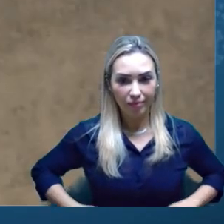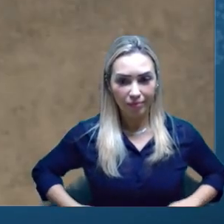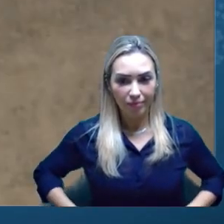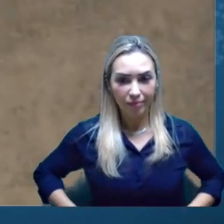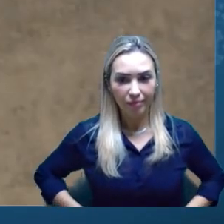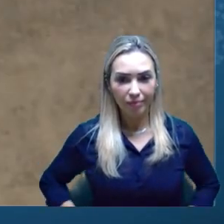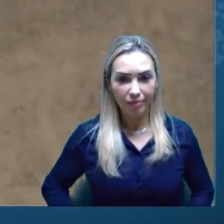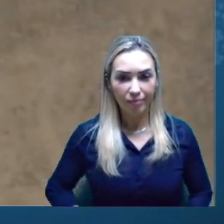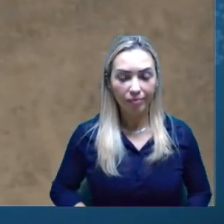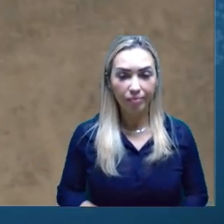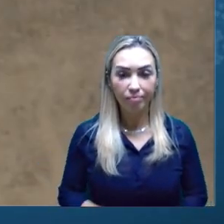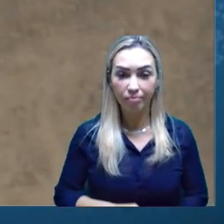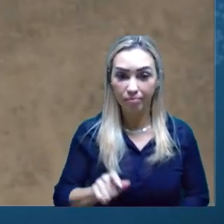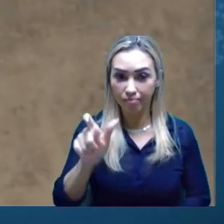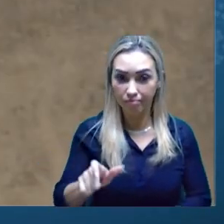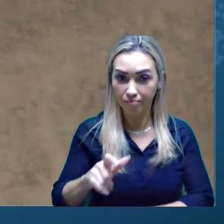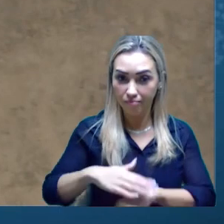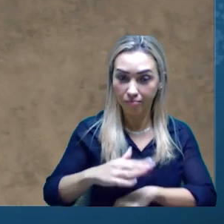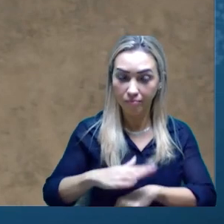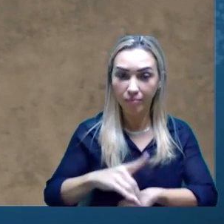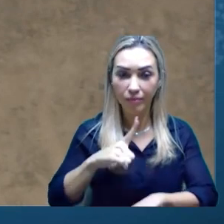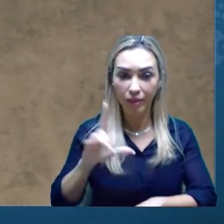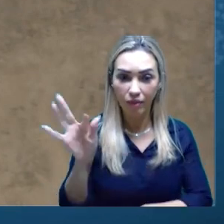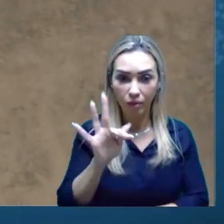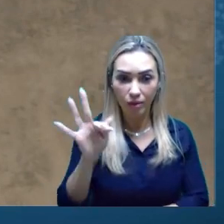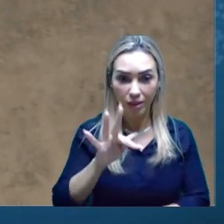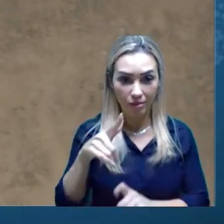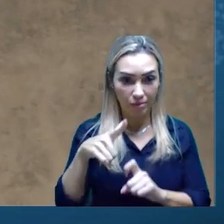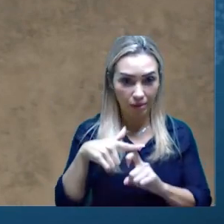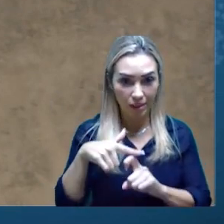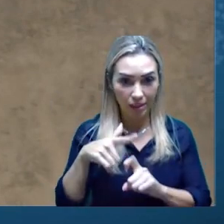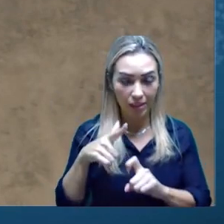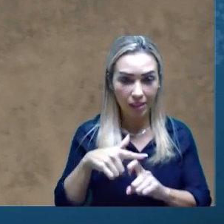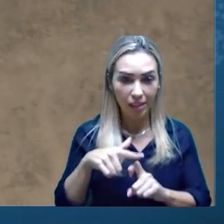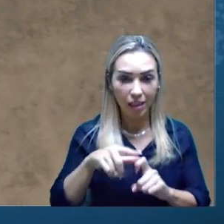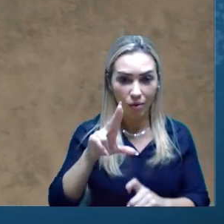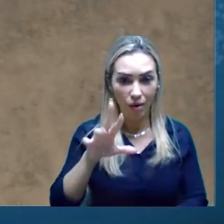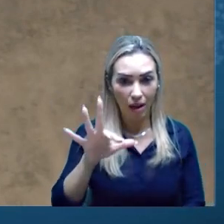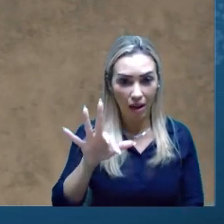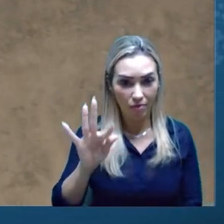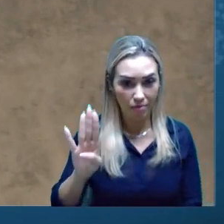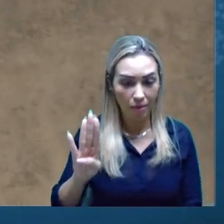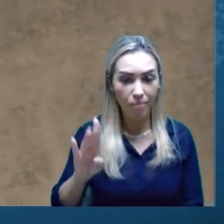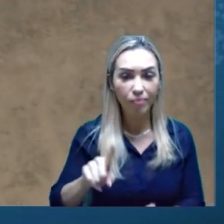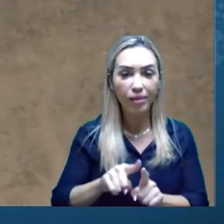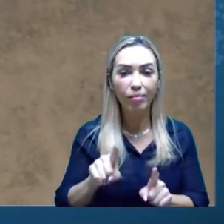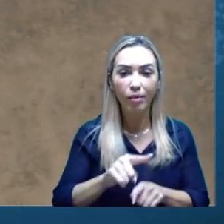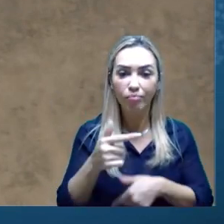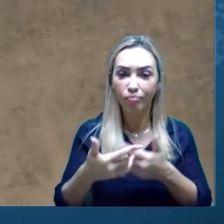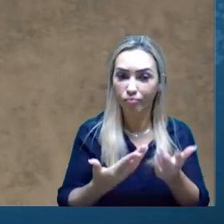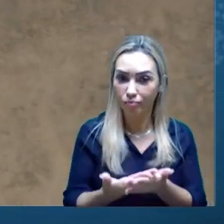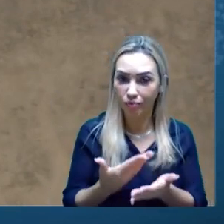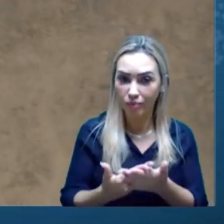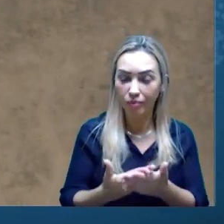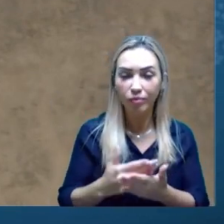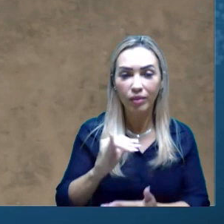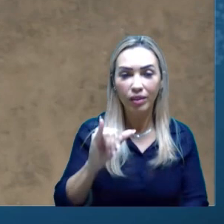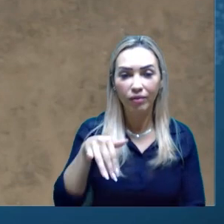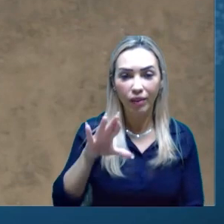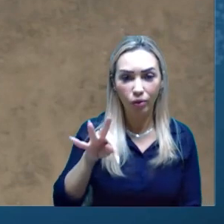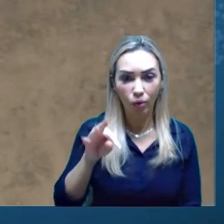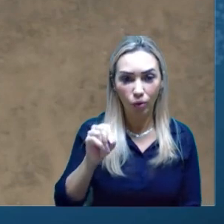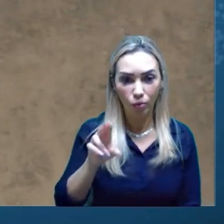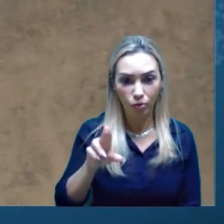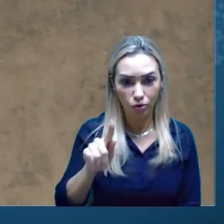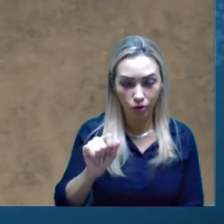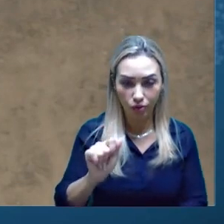Ele possui graduação em Medicina pela Universidade Federal da Bahia, residência médica em Infectologia e doutorado pela Universidade de